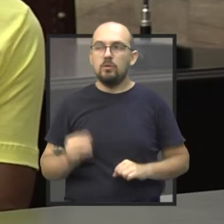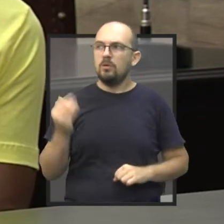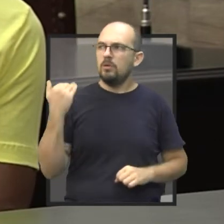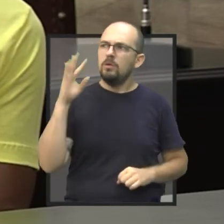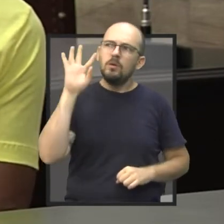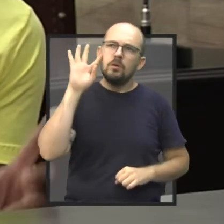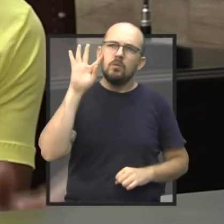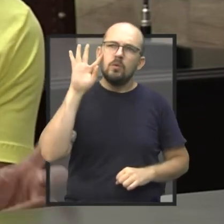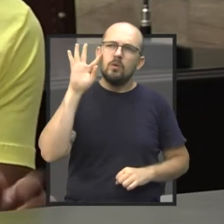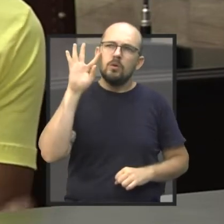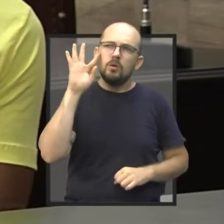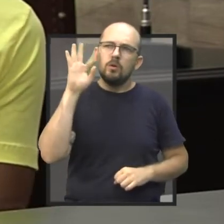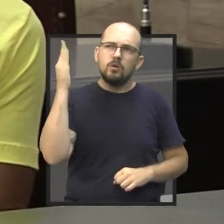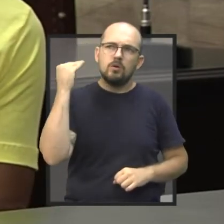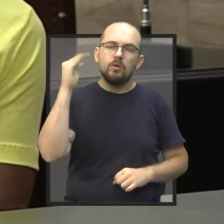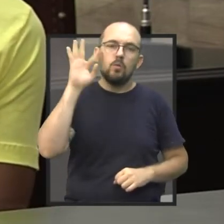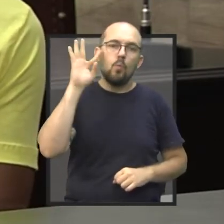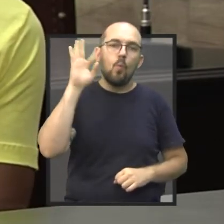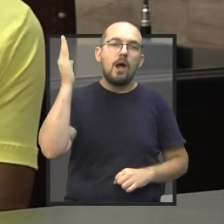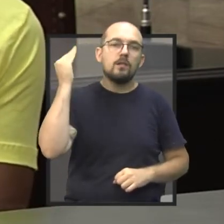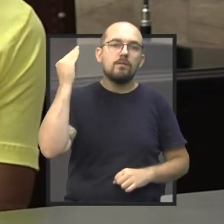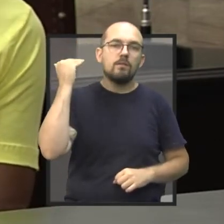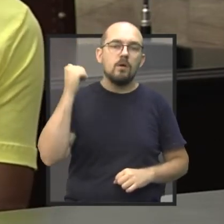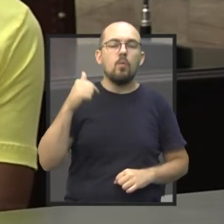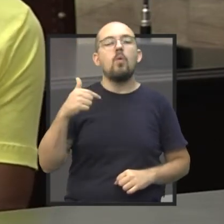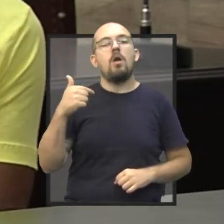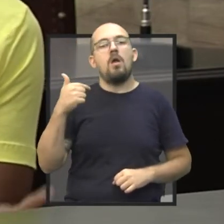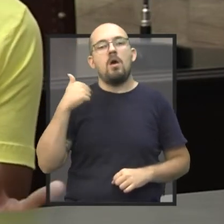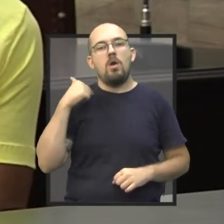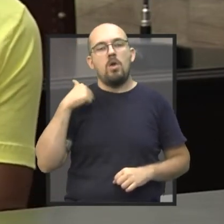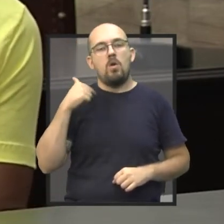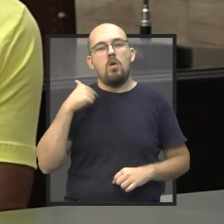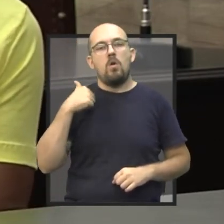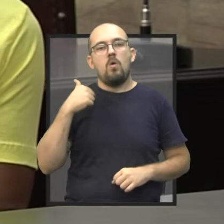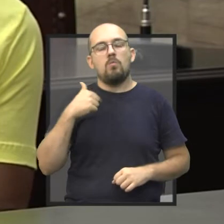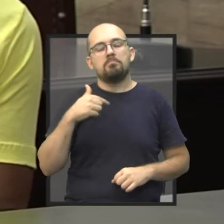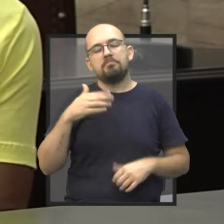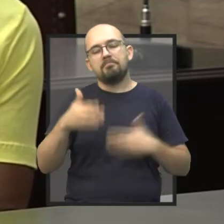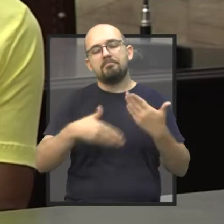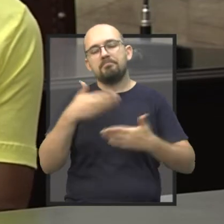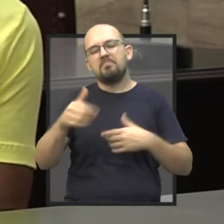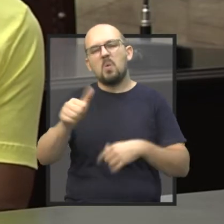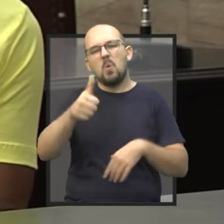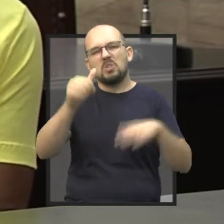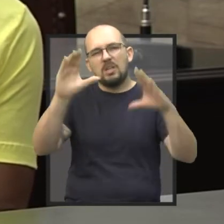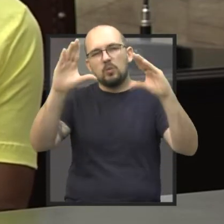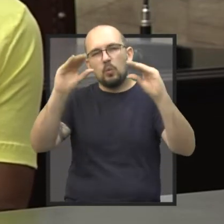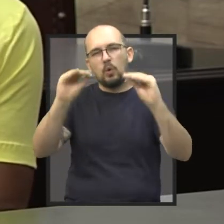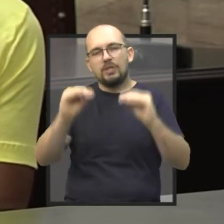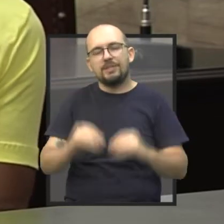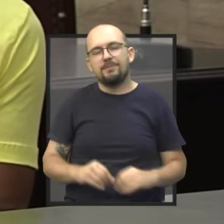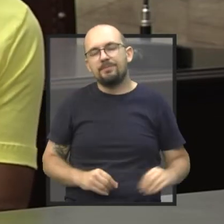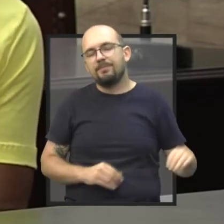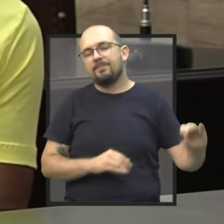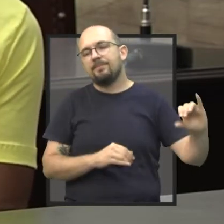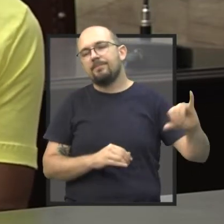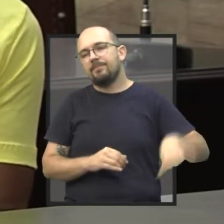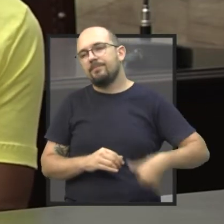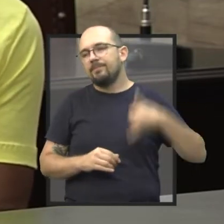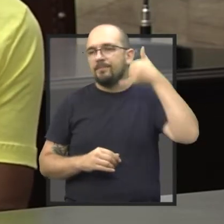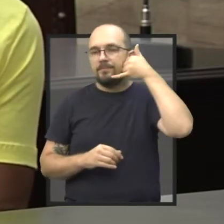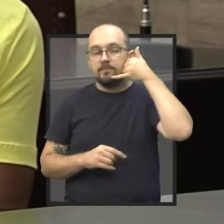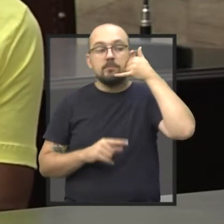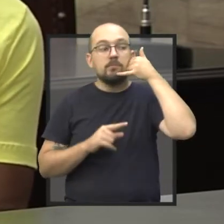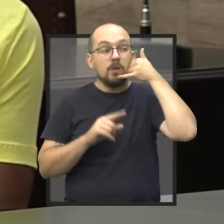também, na quarta-feira passada agora, eu fui procurado às 23 horas, o cara me ligou, e a gente